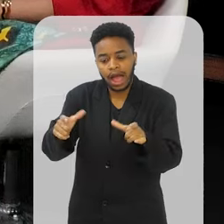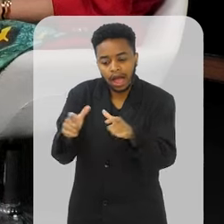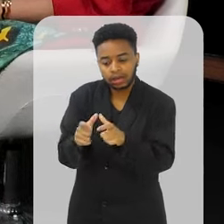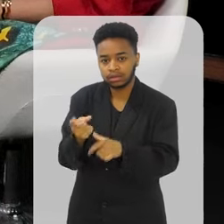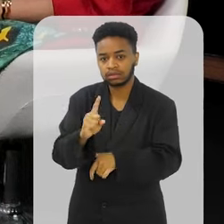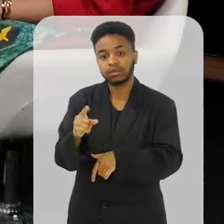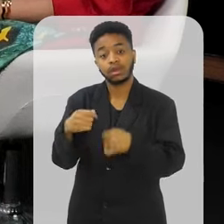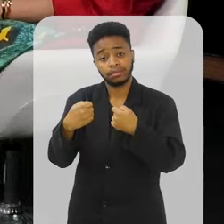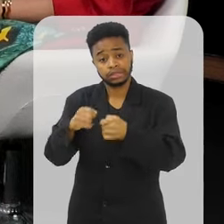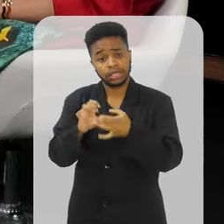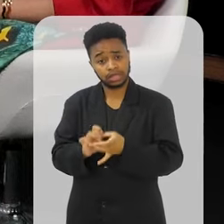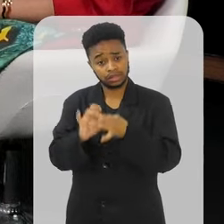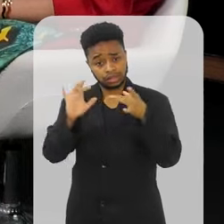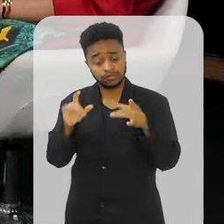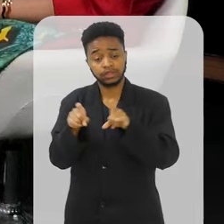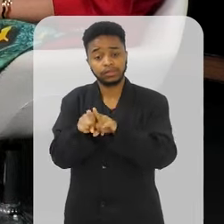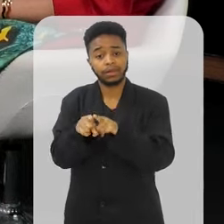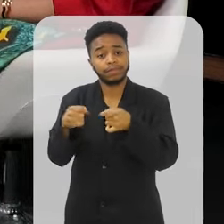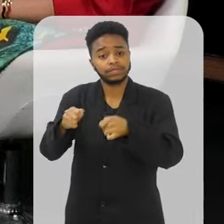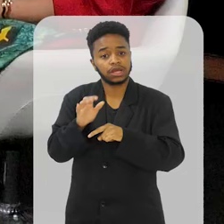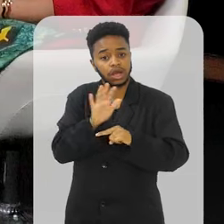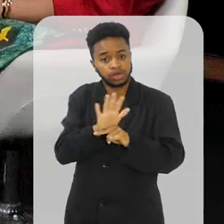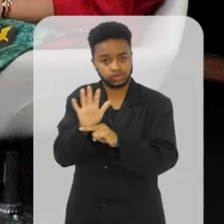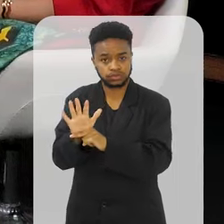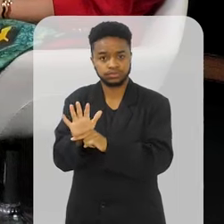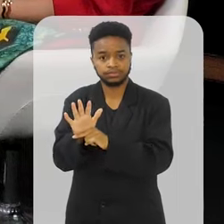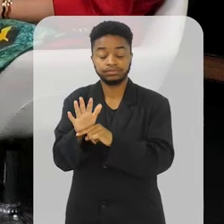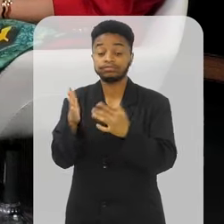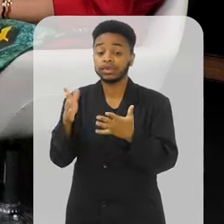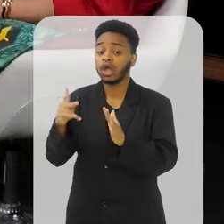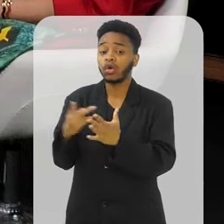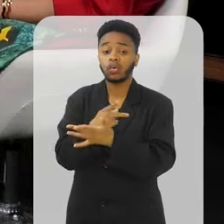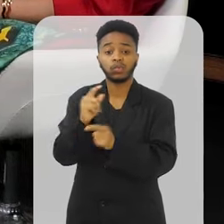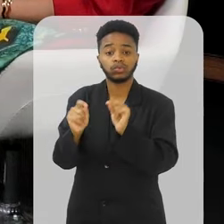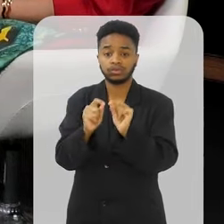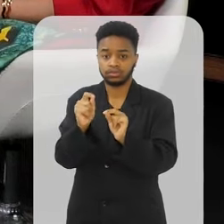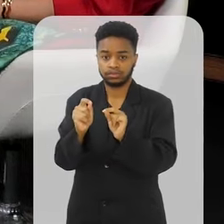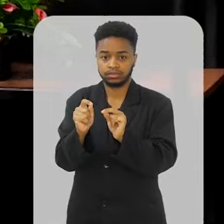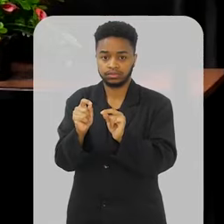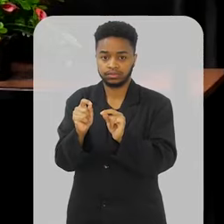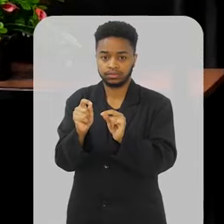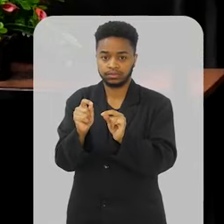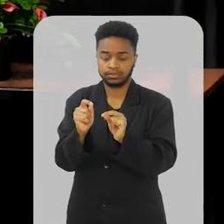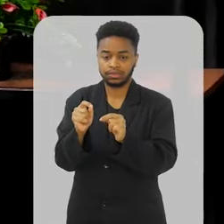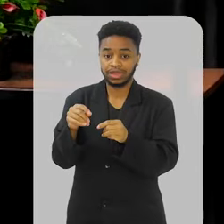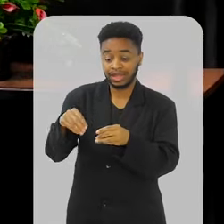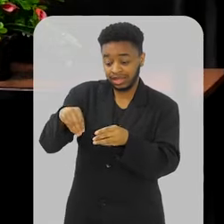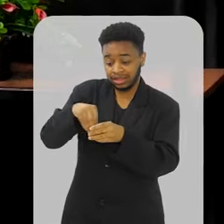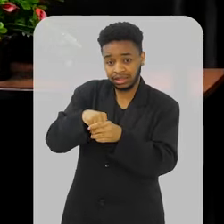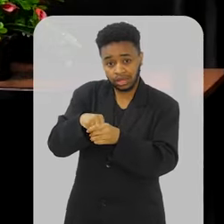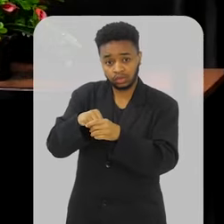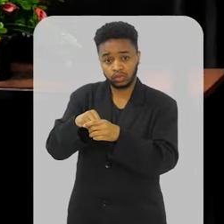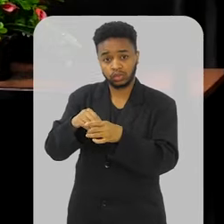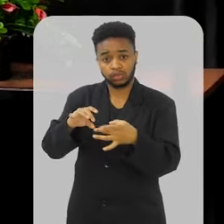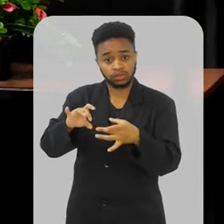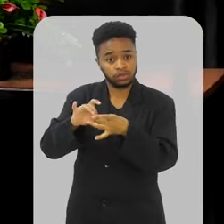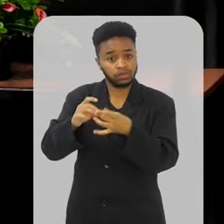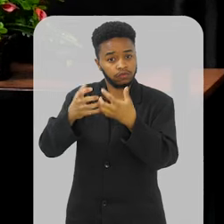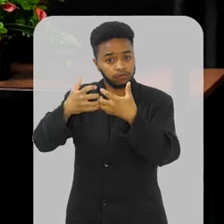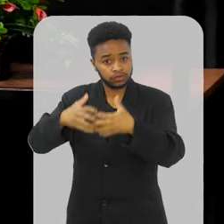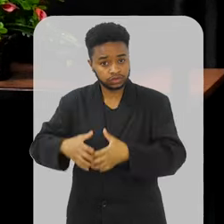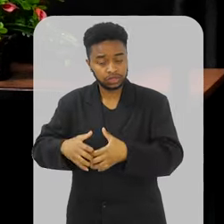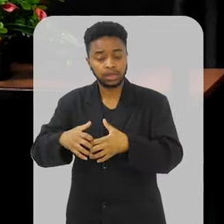disponível tem que tá disponível você tem que ajudar tudo isso e aí o que que acontece dentro dessa engrenagem